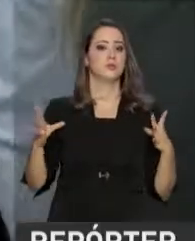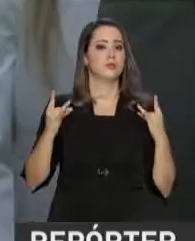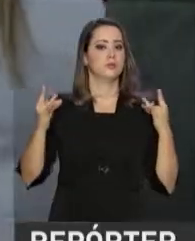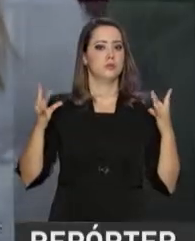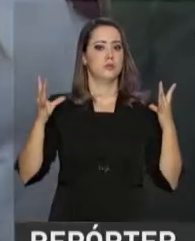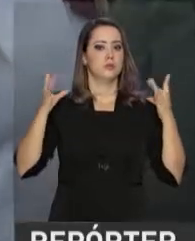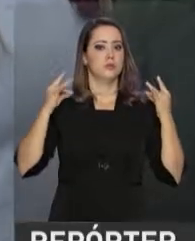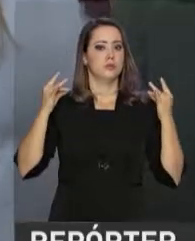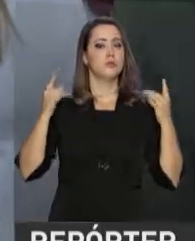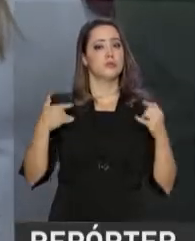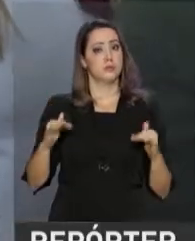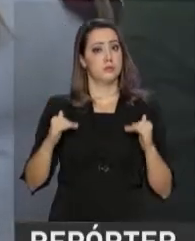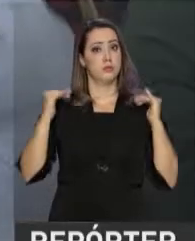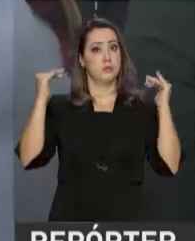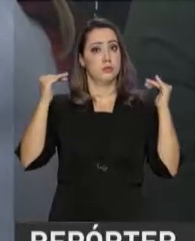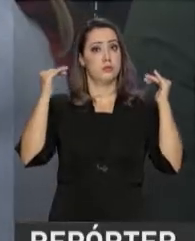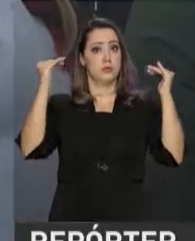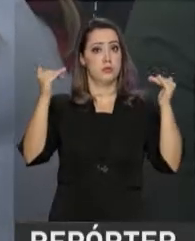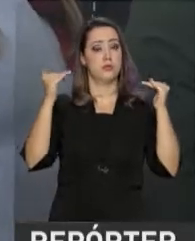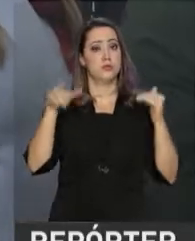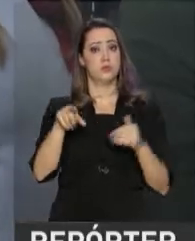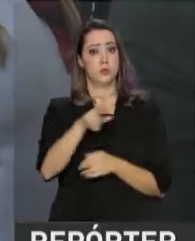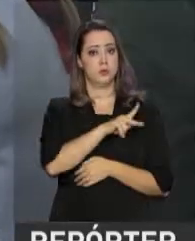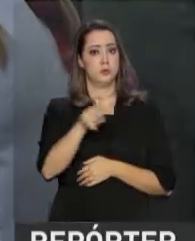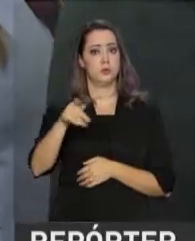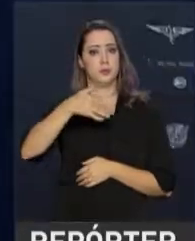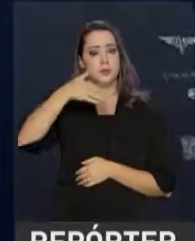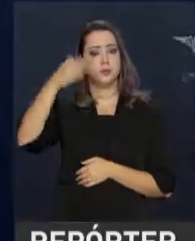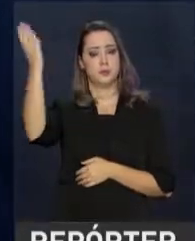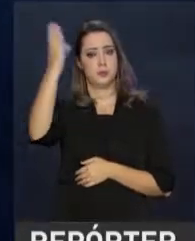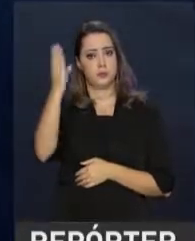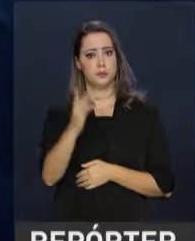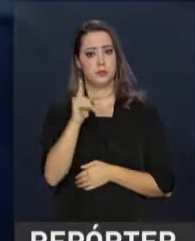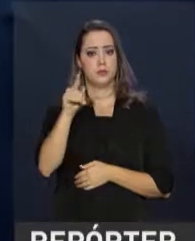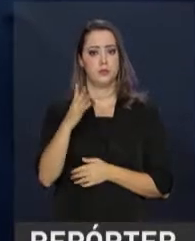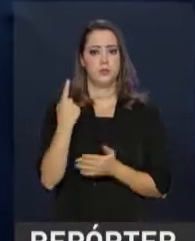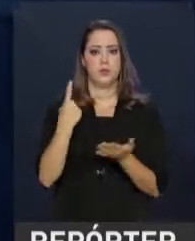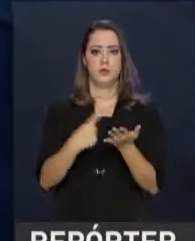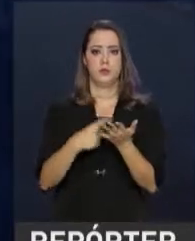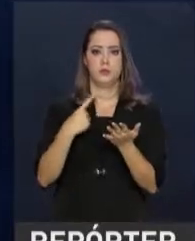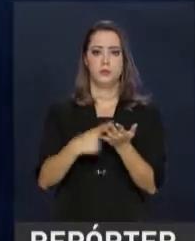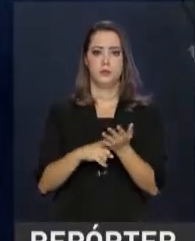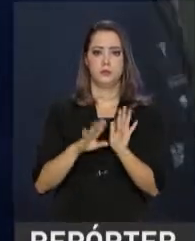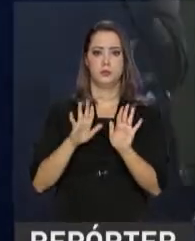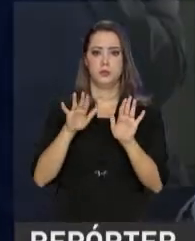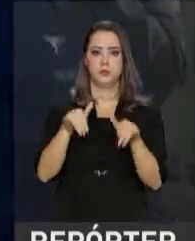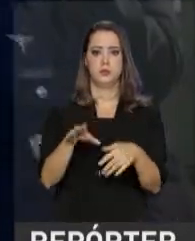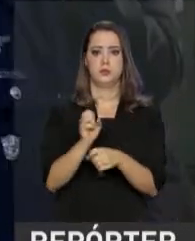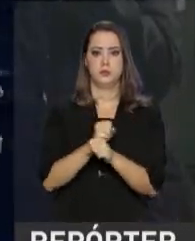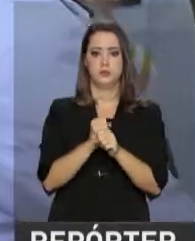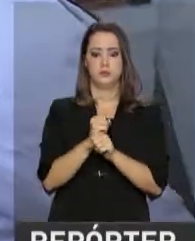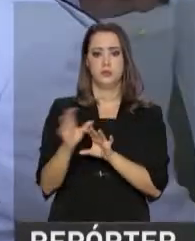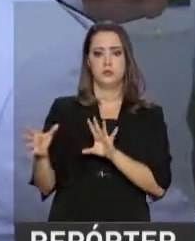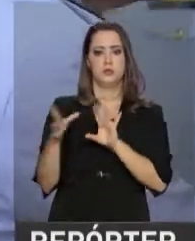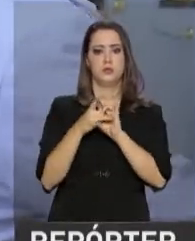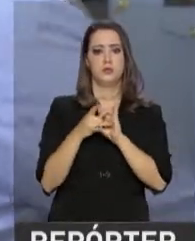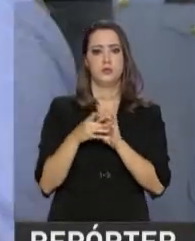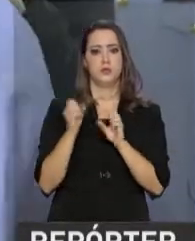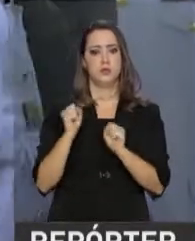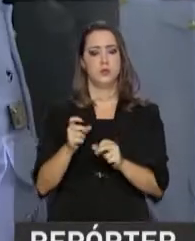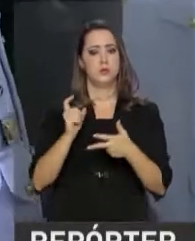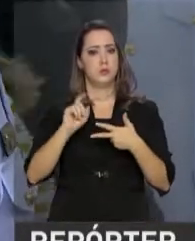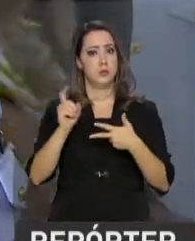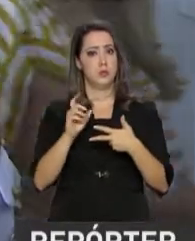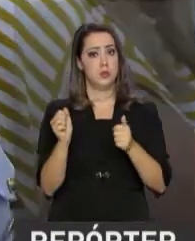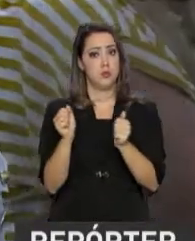promovidos pelo presidente da república marca confraternização de fim de ano entre o poder executivo e as forças